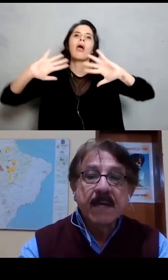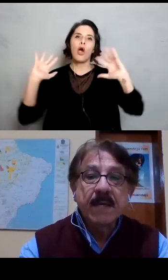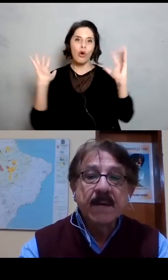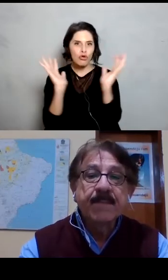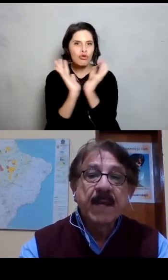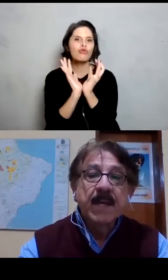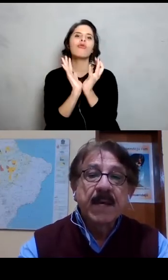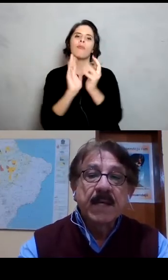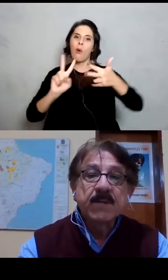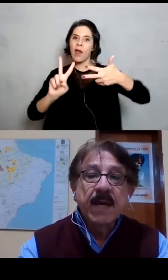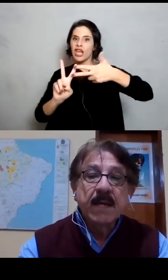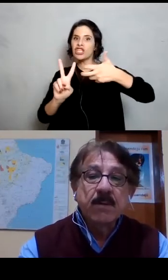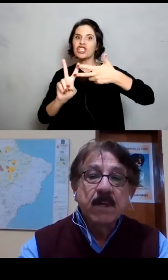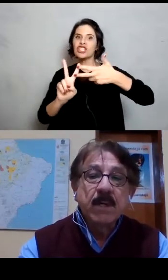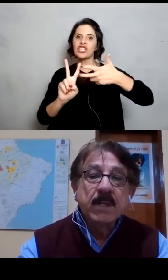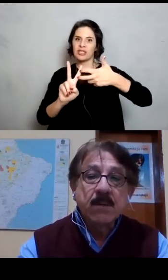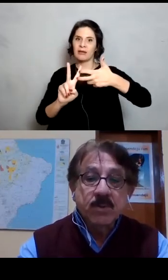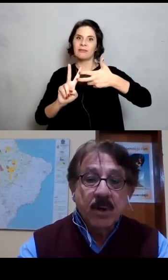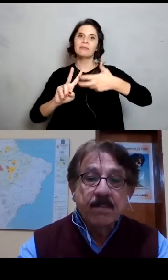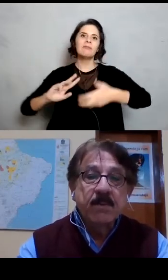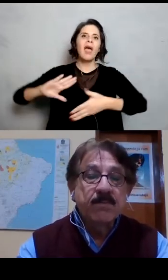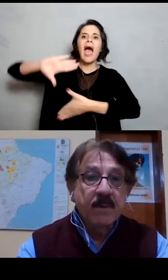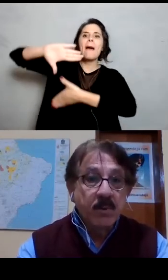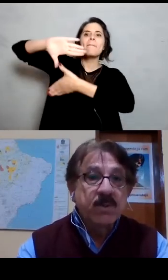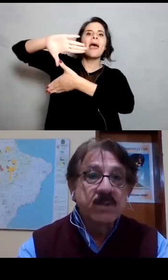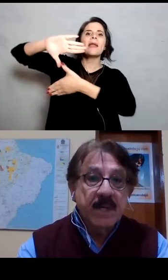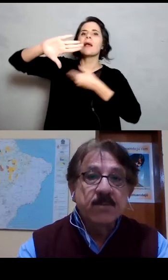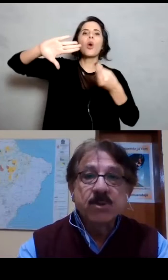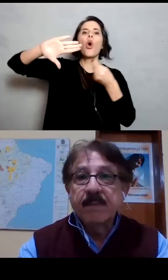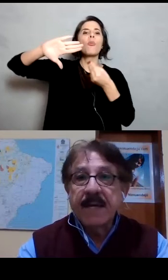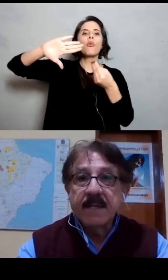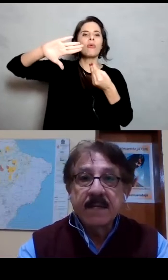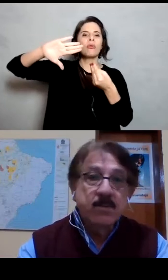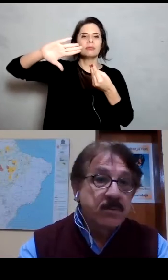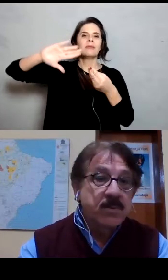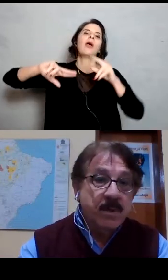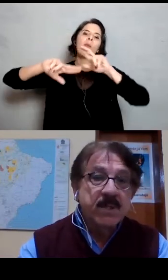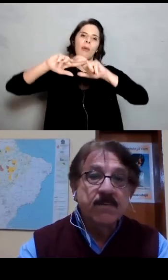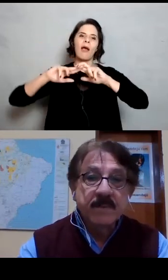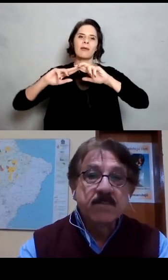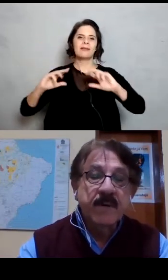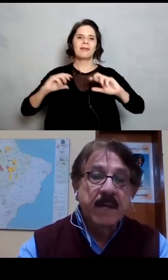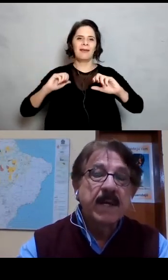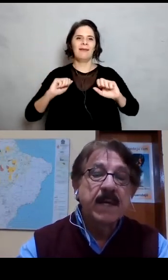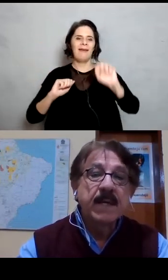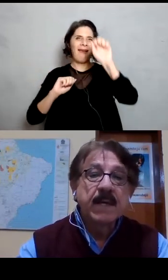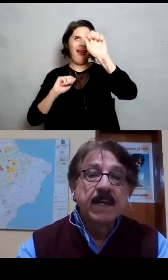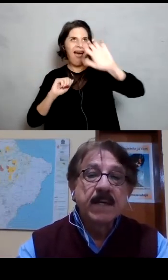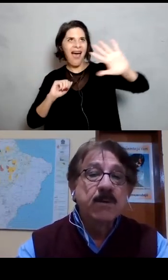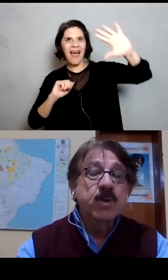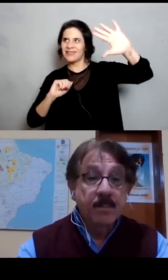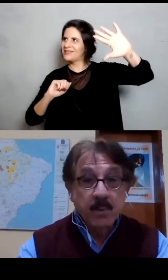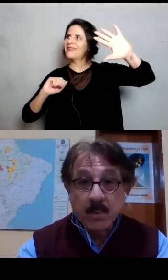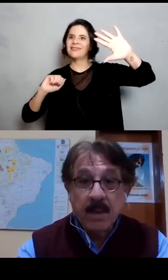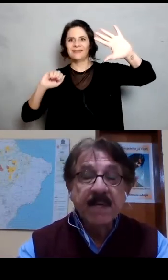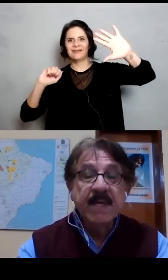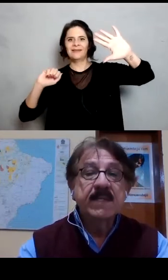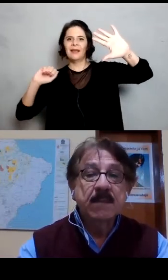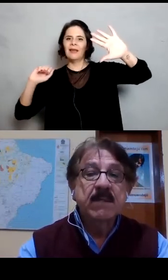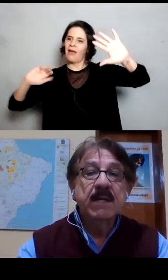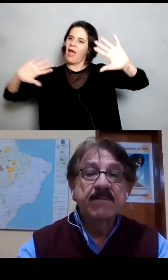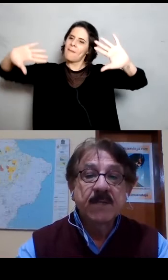da América, elas vieram não só pelo famoso Estreito de Bering, que todos nós já ouvimos falar, e não só por